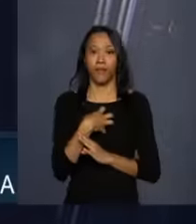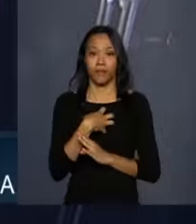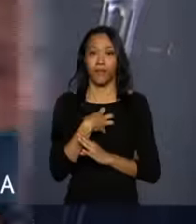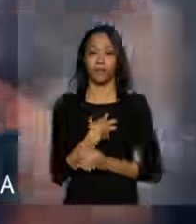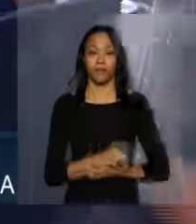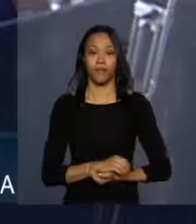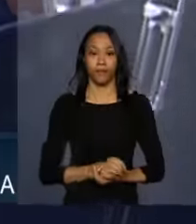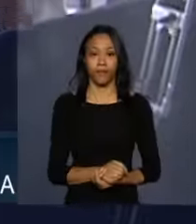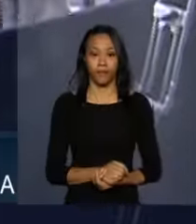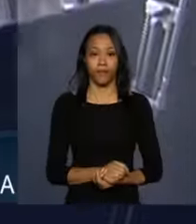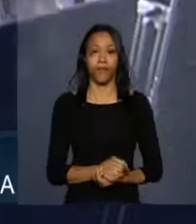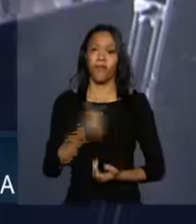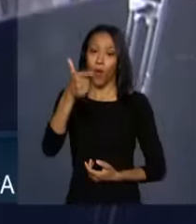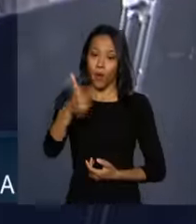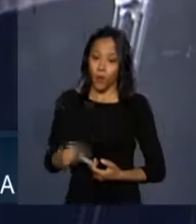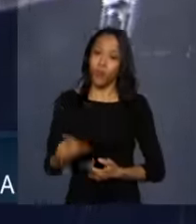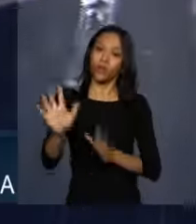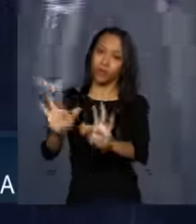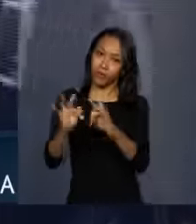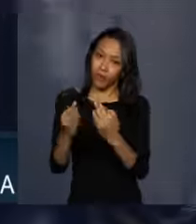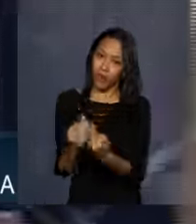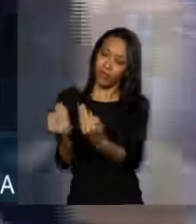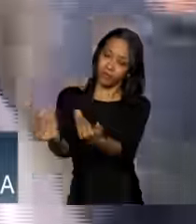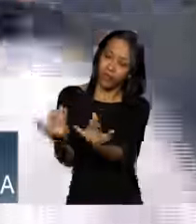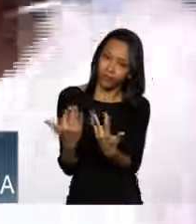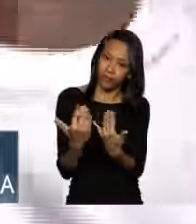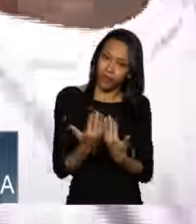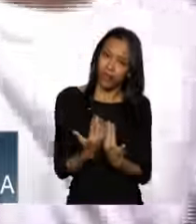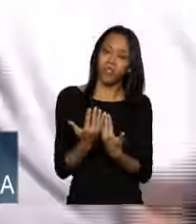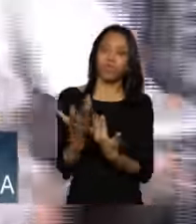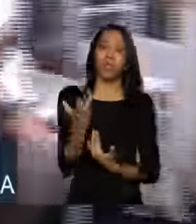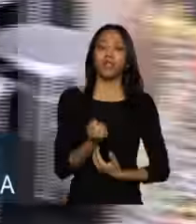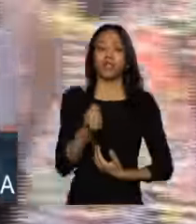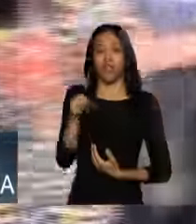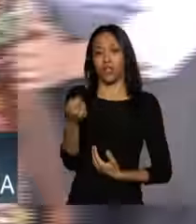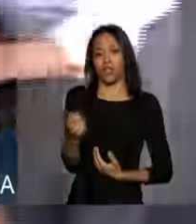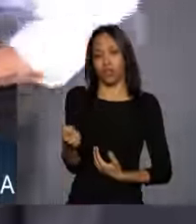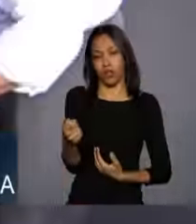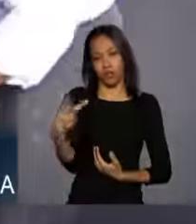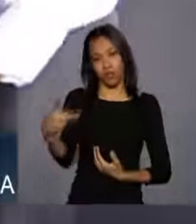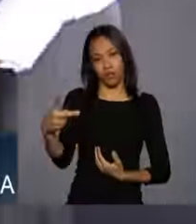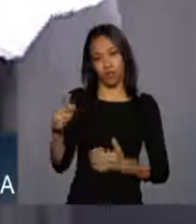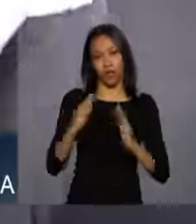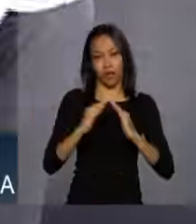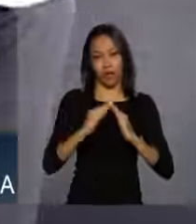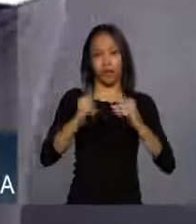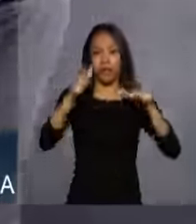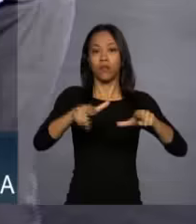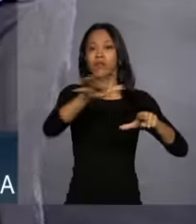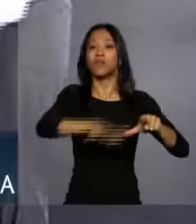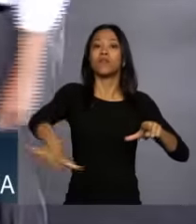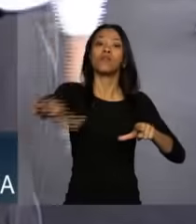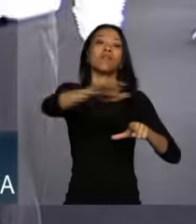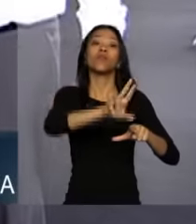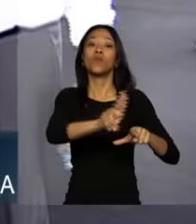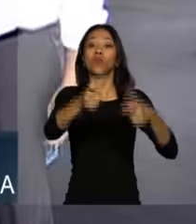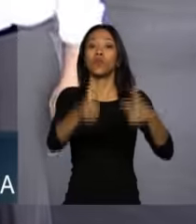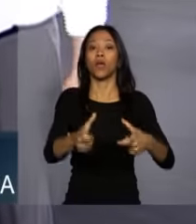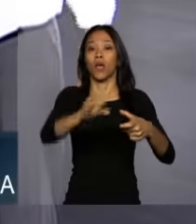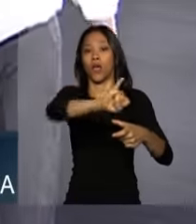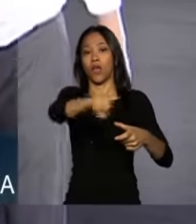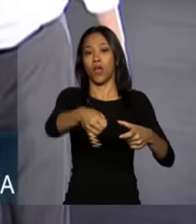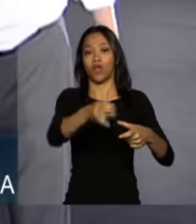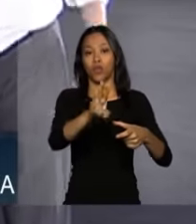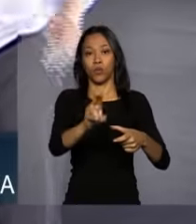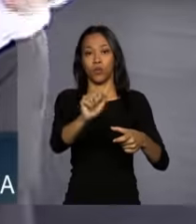Mais uma beneficiária para receber as chaves da casa do Residencial Juazeiro 1. Ela que está recebendo